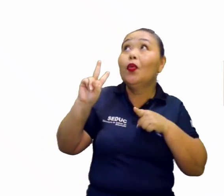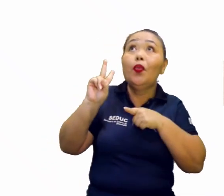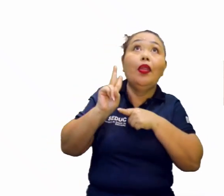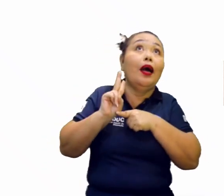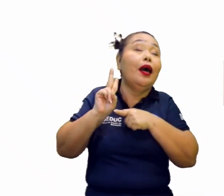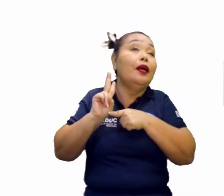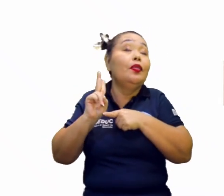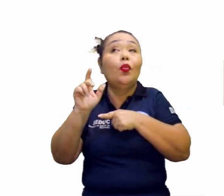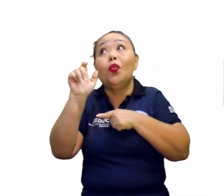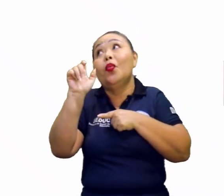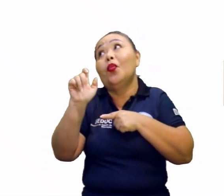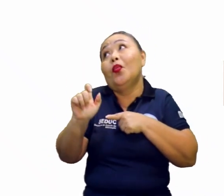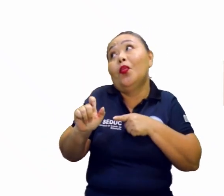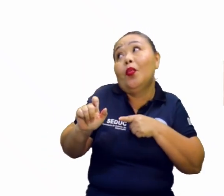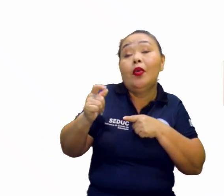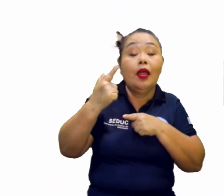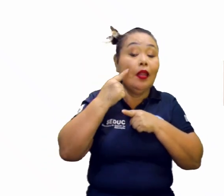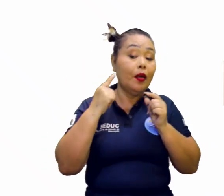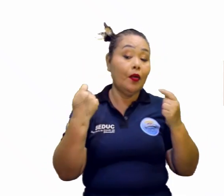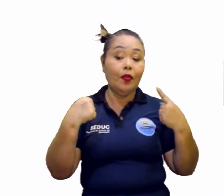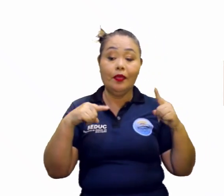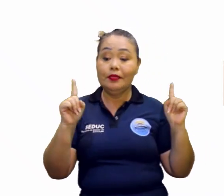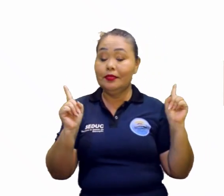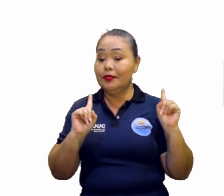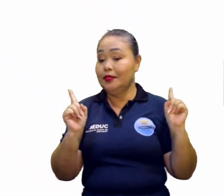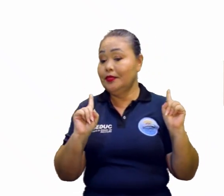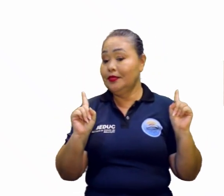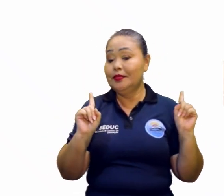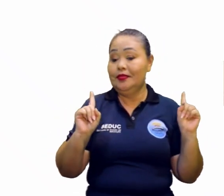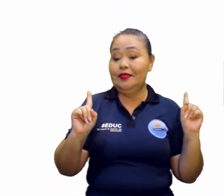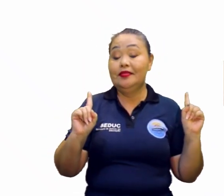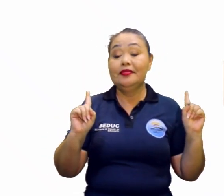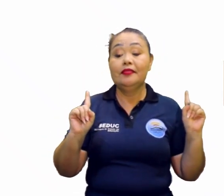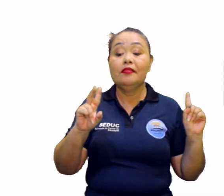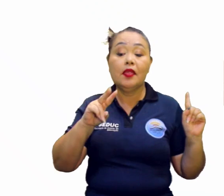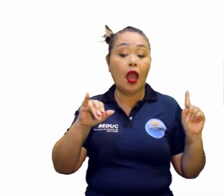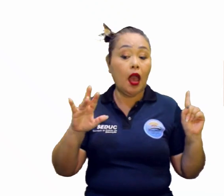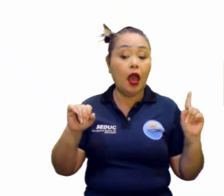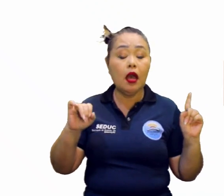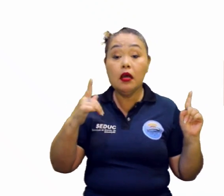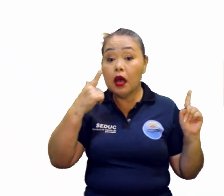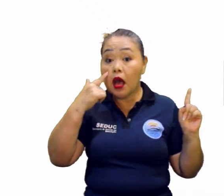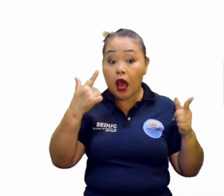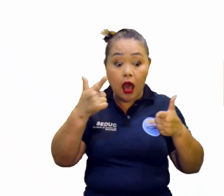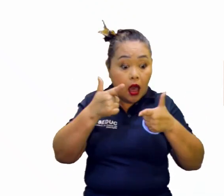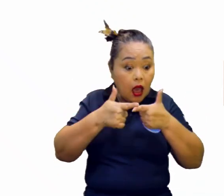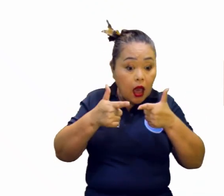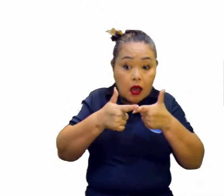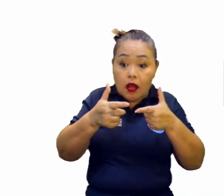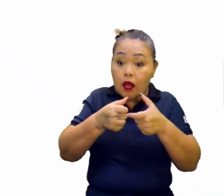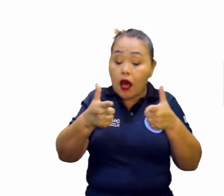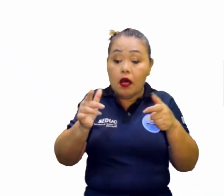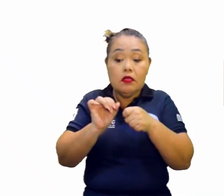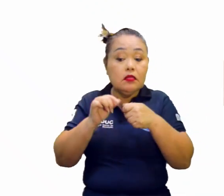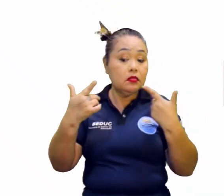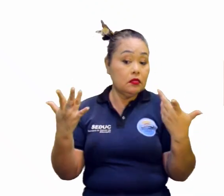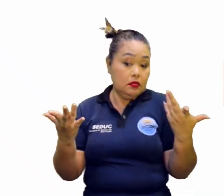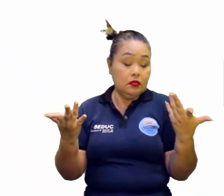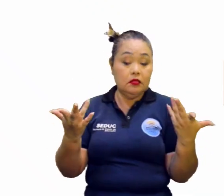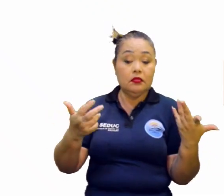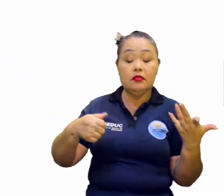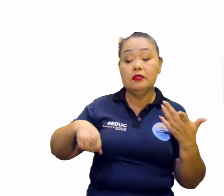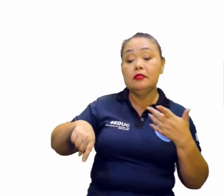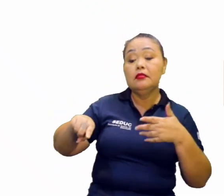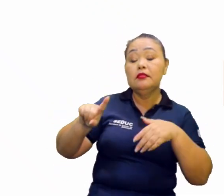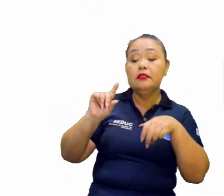de se olhar. Não, porque os problemas vão aparecendo, as necessidades vão aparecendo e elas vão se